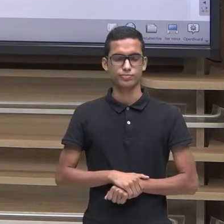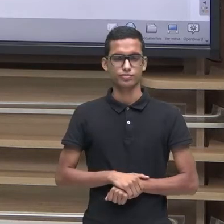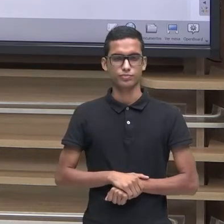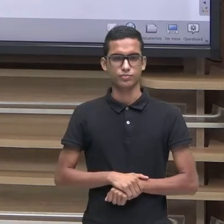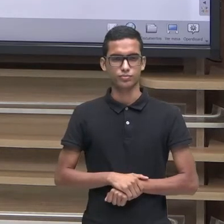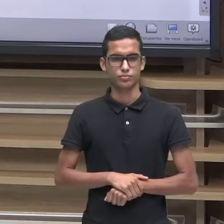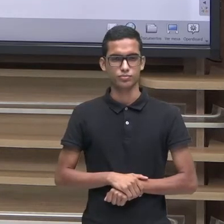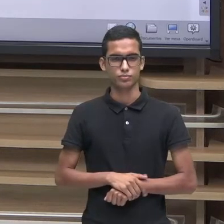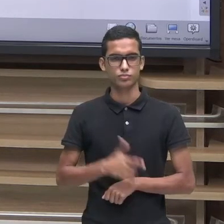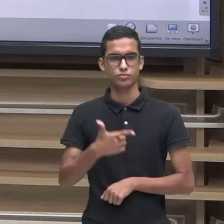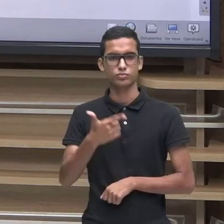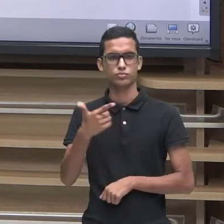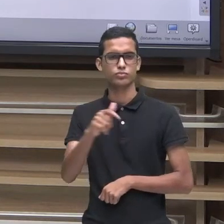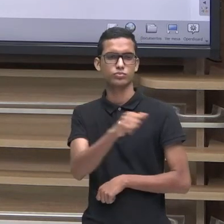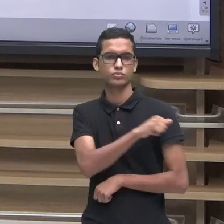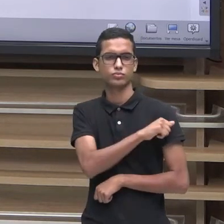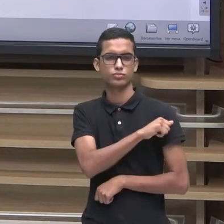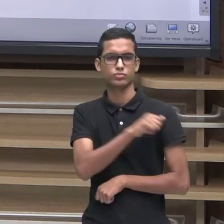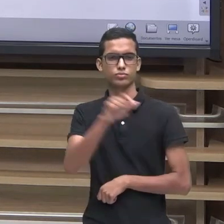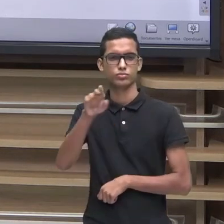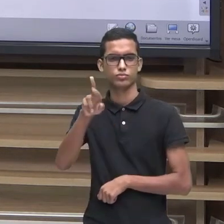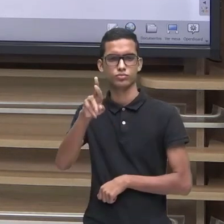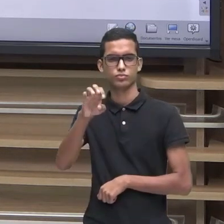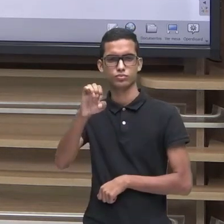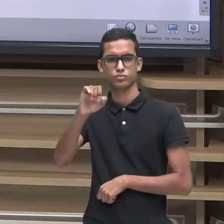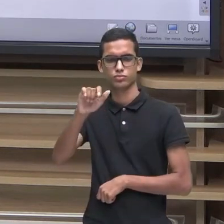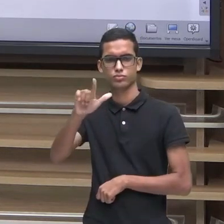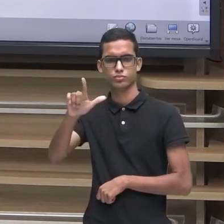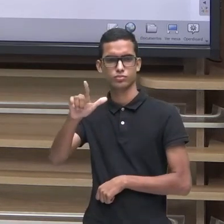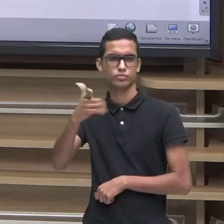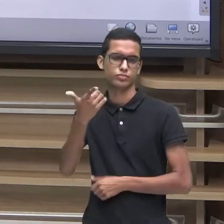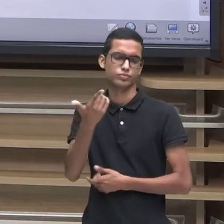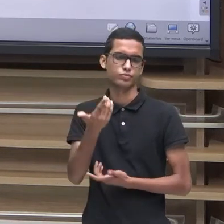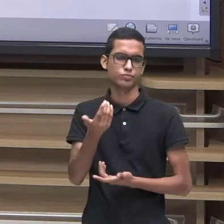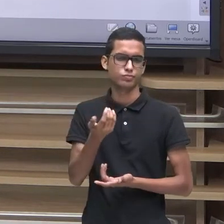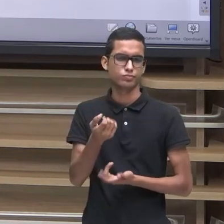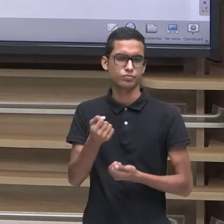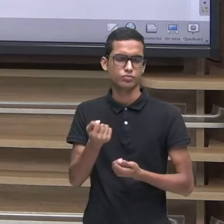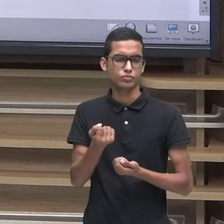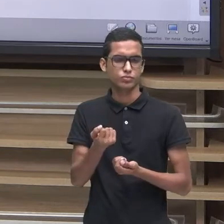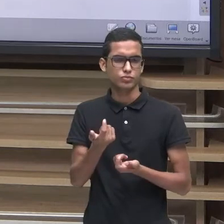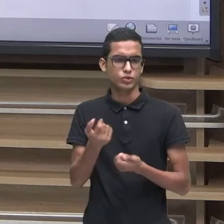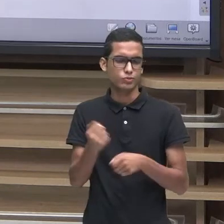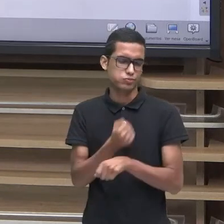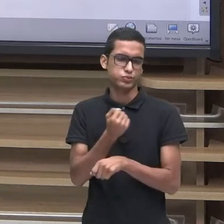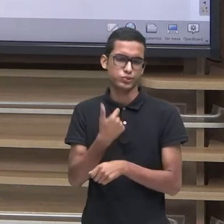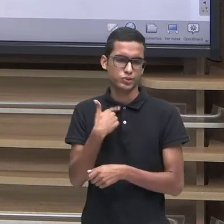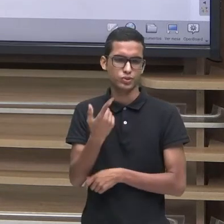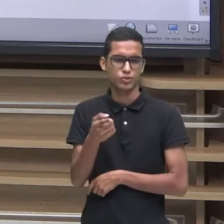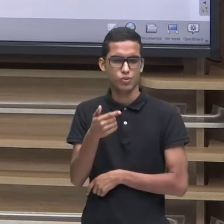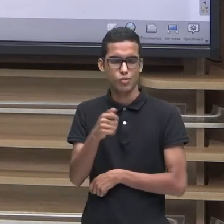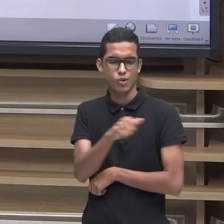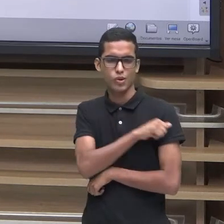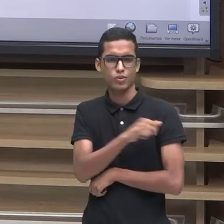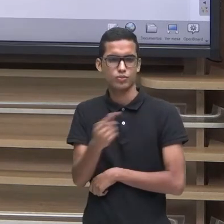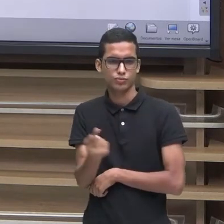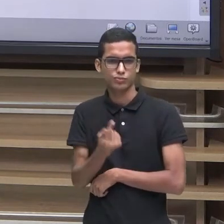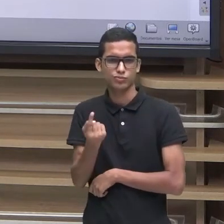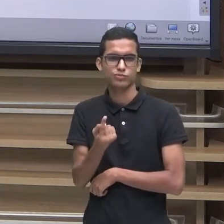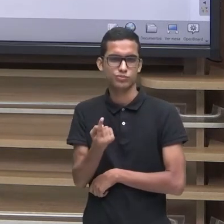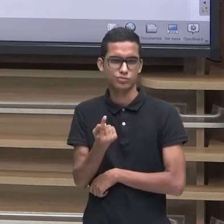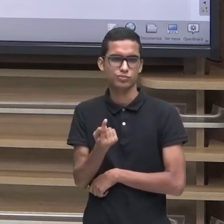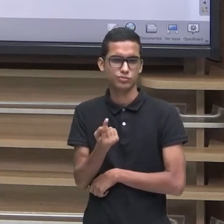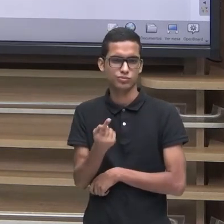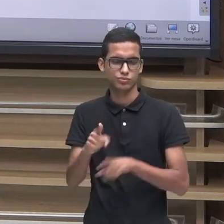O Uriel achou injusto porque ele fica sozinho na sala, né? Poxa, Uriel, que pena que você tá sozinho na sala,